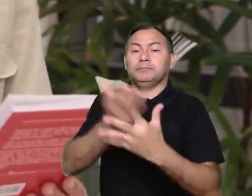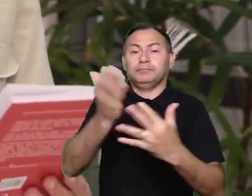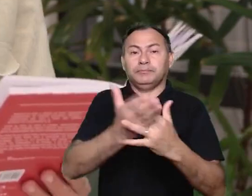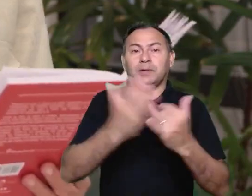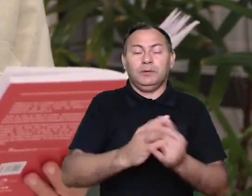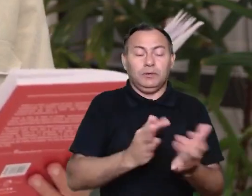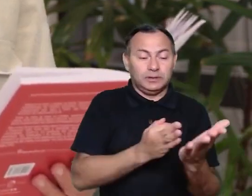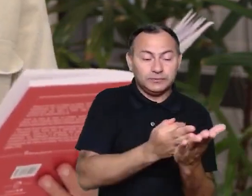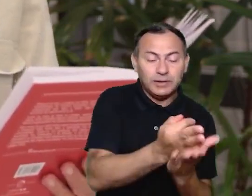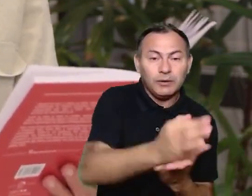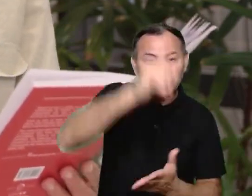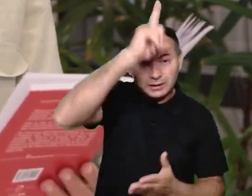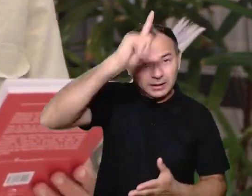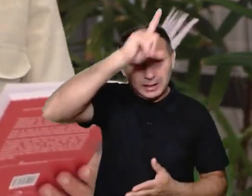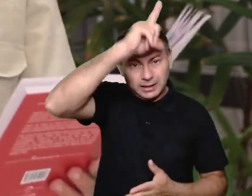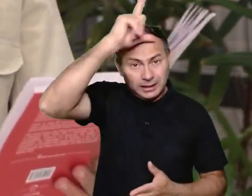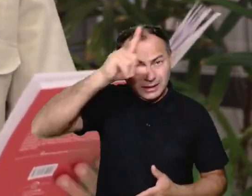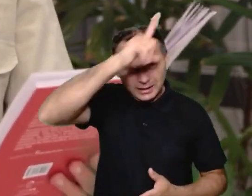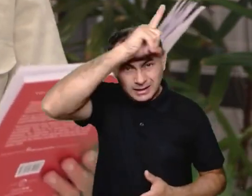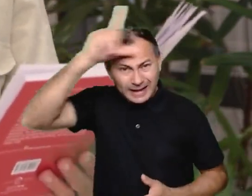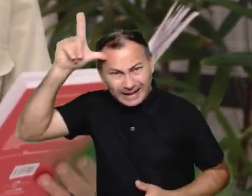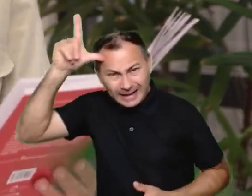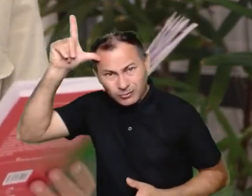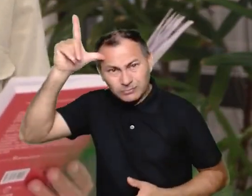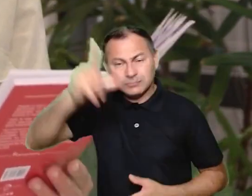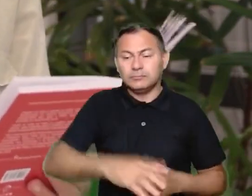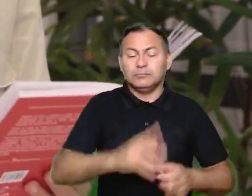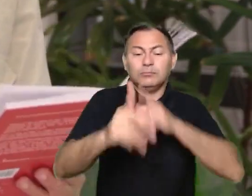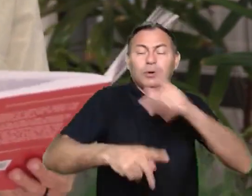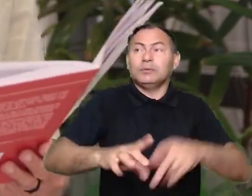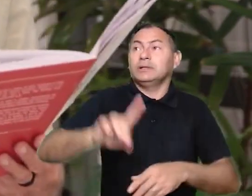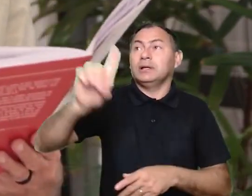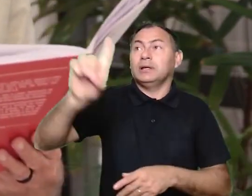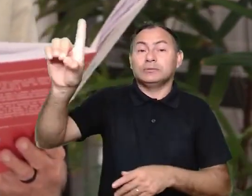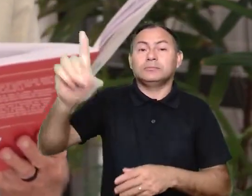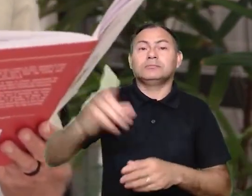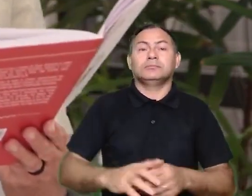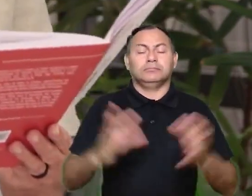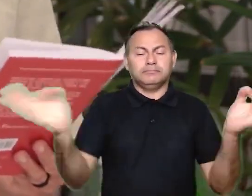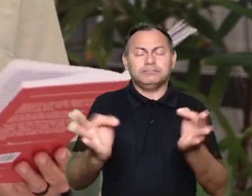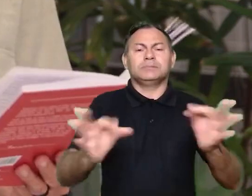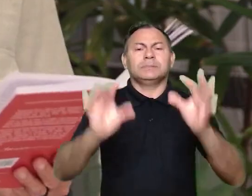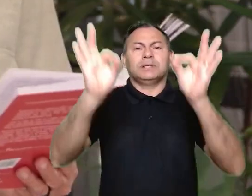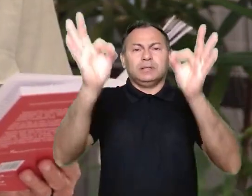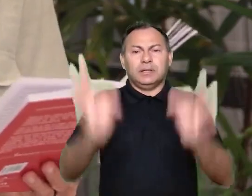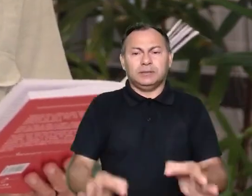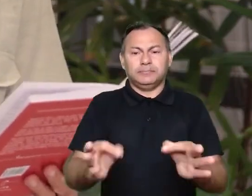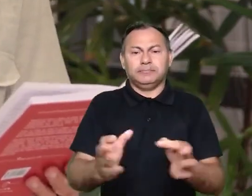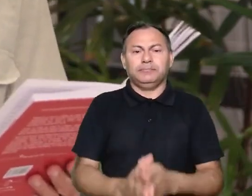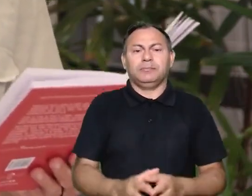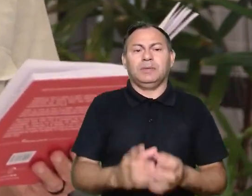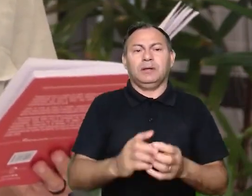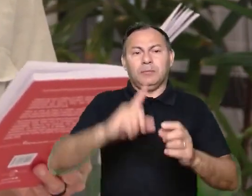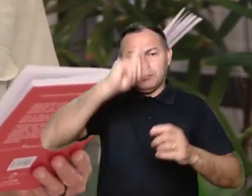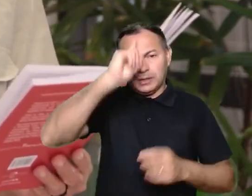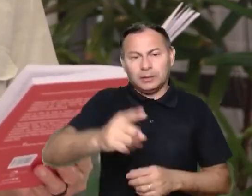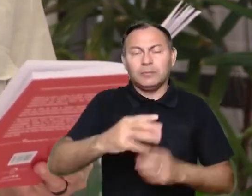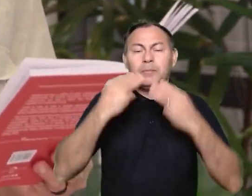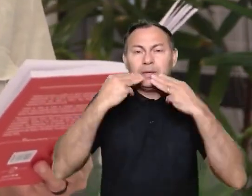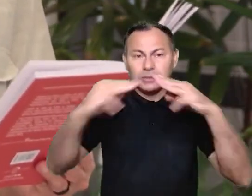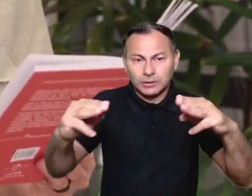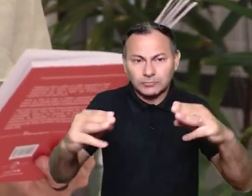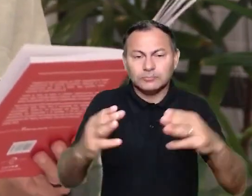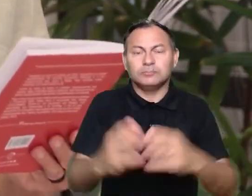Entre eles, os fiéis leigos, maioria numérica do povo de Deus, que tem plena dignidade. O